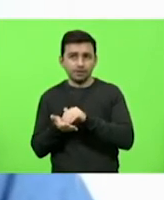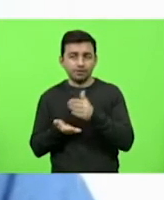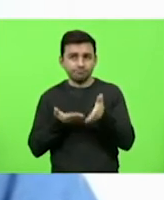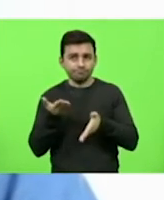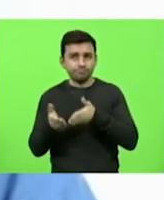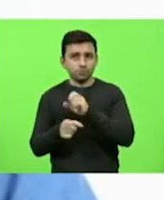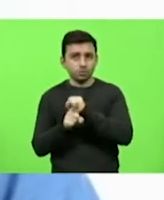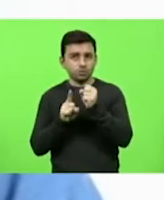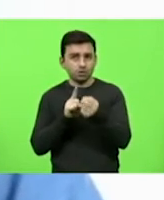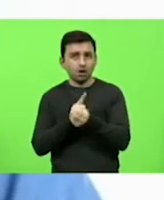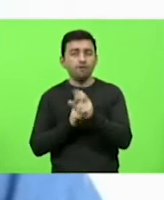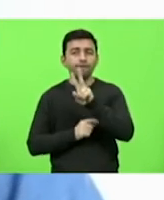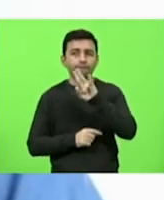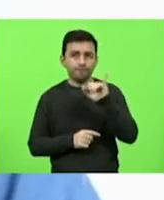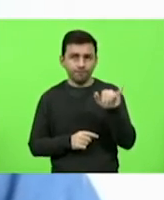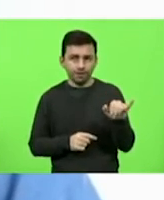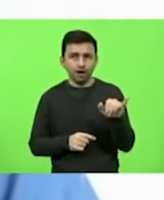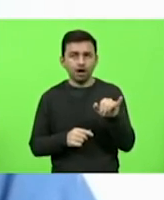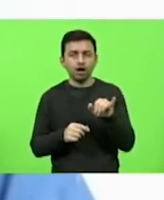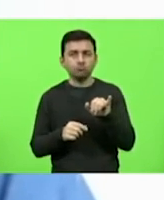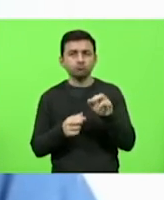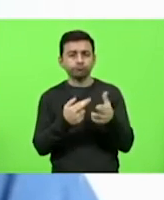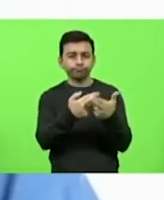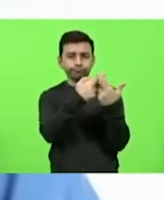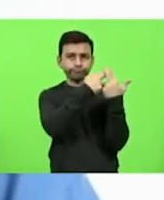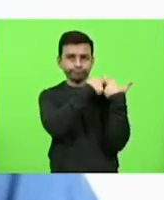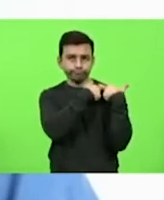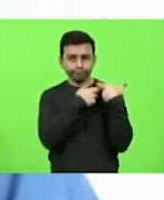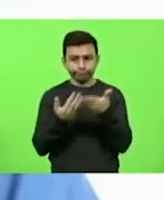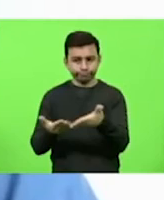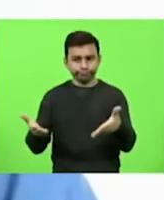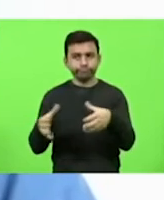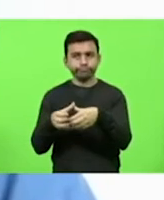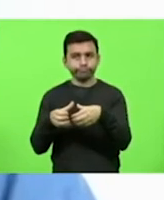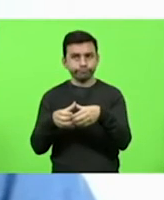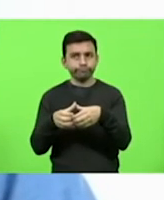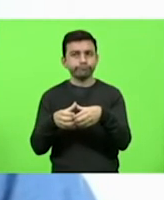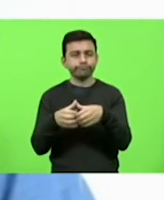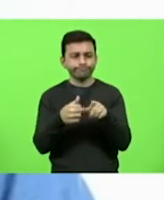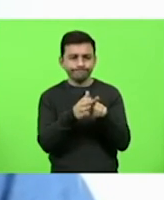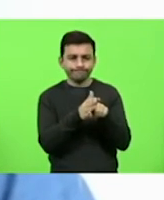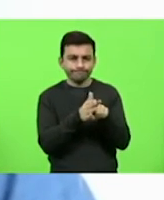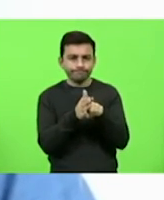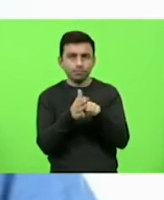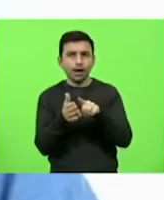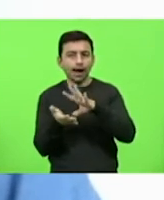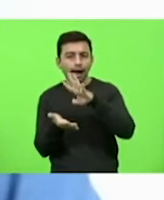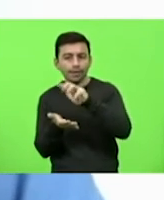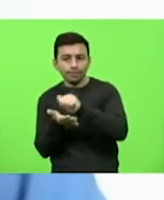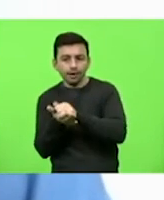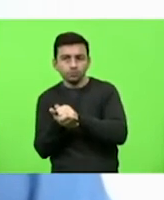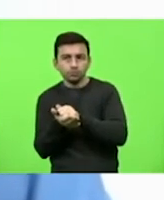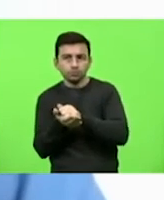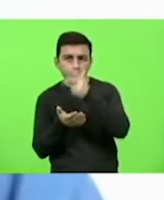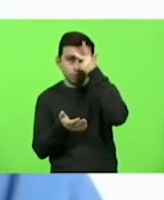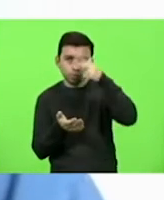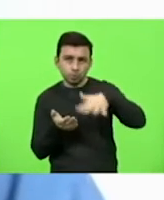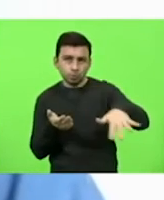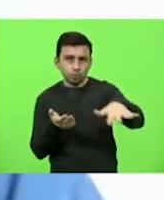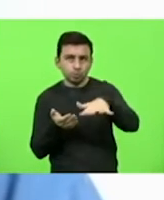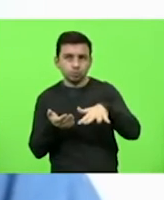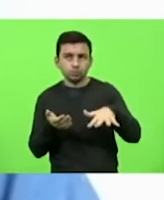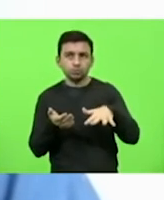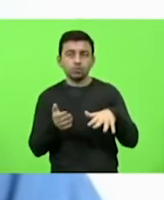estado vai ficar responsável em executar esse cadastro,